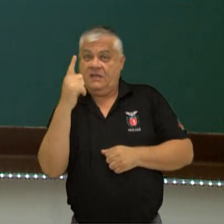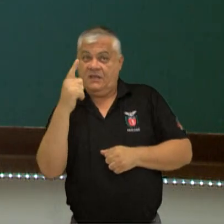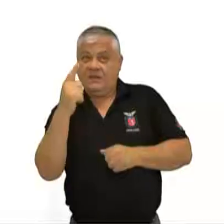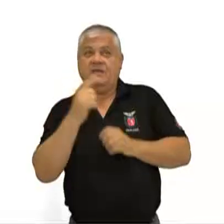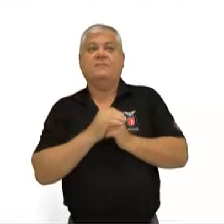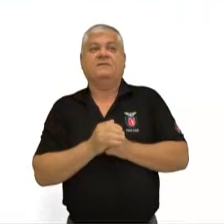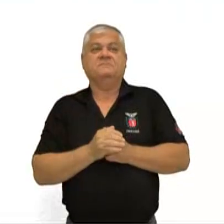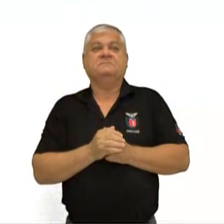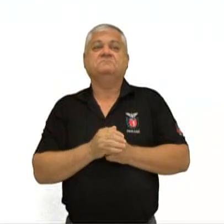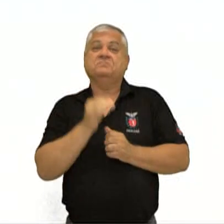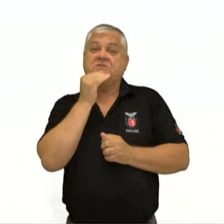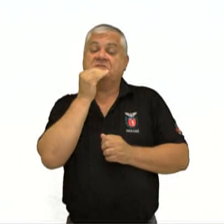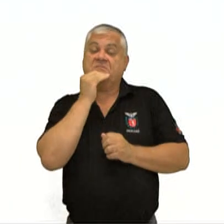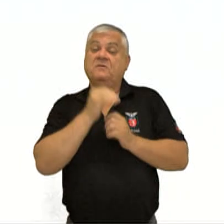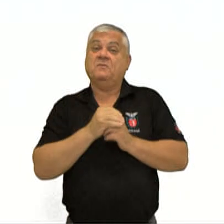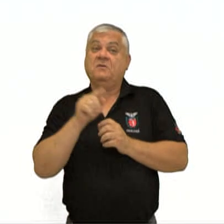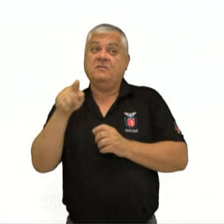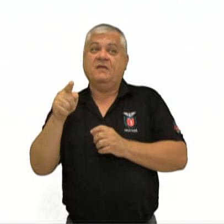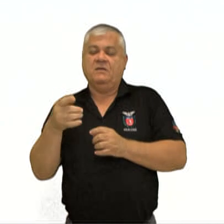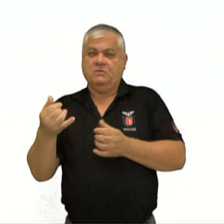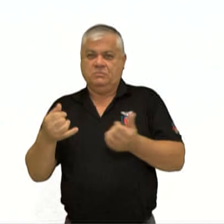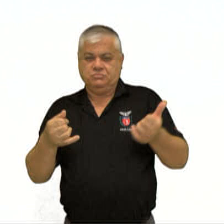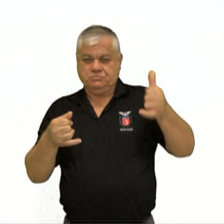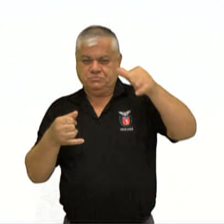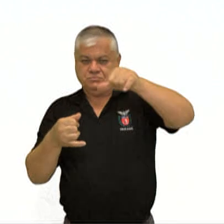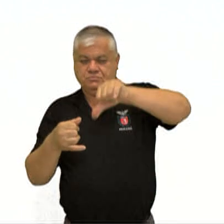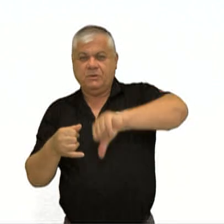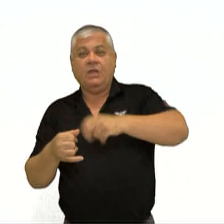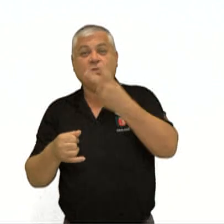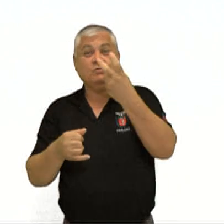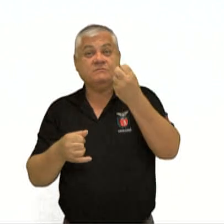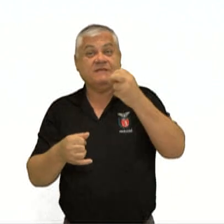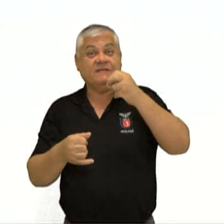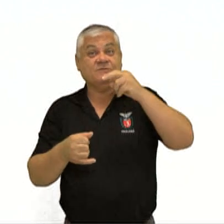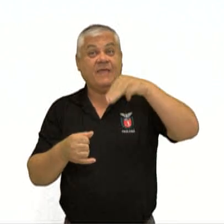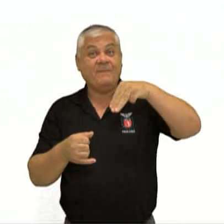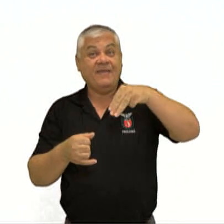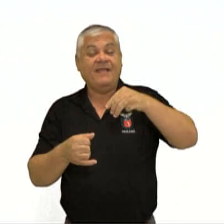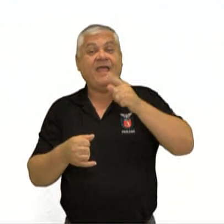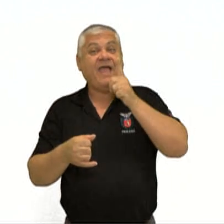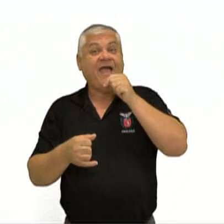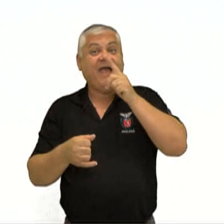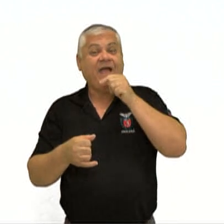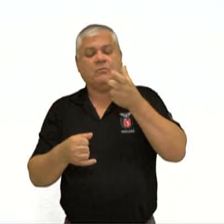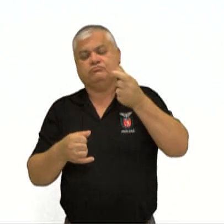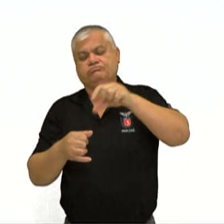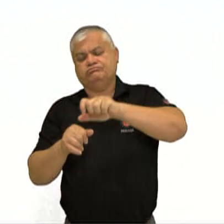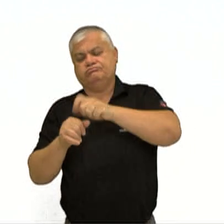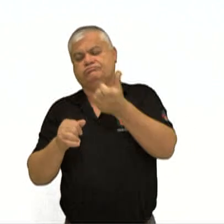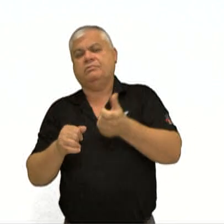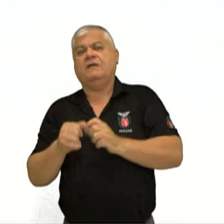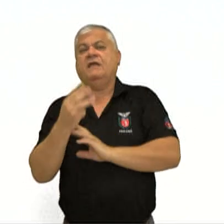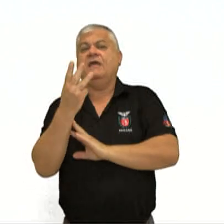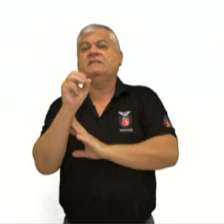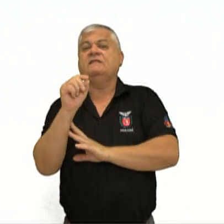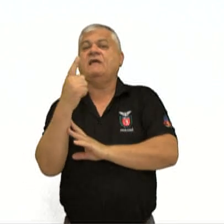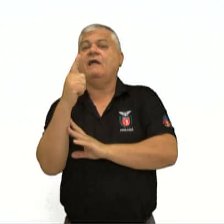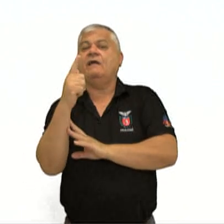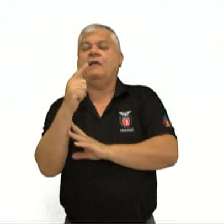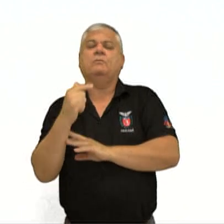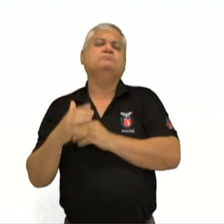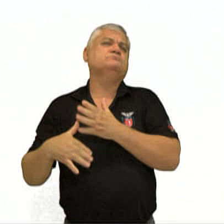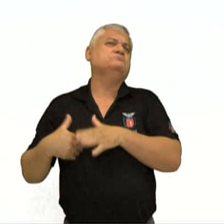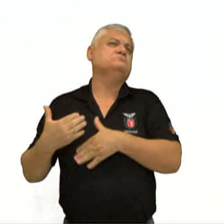de sódio dissolvido em 200 ml de água foi deixado em um frasco aberto a 30 graus Celsius. Após